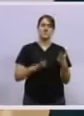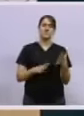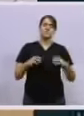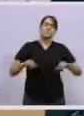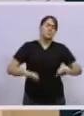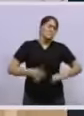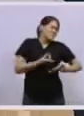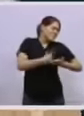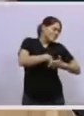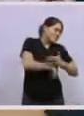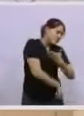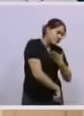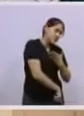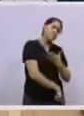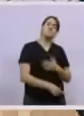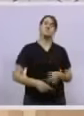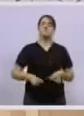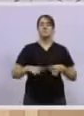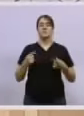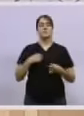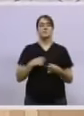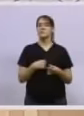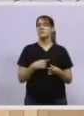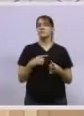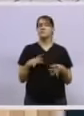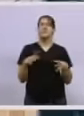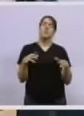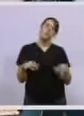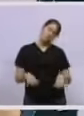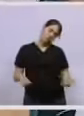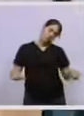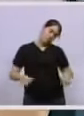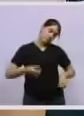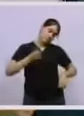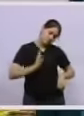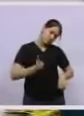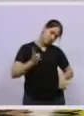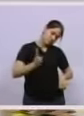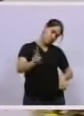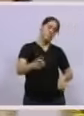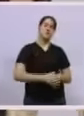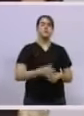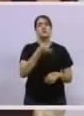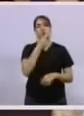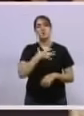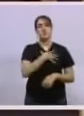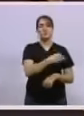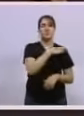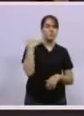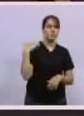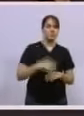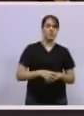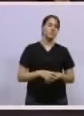Me abateu uma tragédia terrível. Eu não vou me render àquele momento. Eu não vou deixar que a morte do meu filho seja em vão. Eu vou